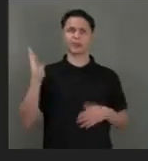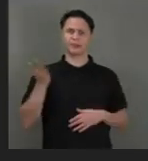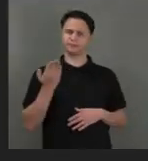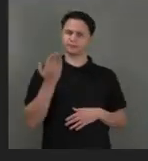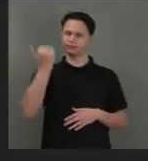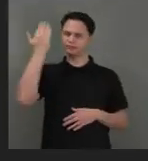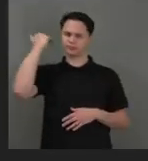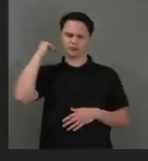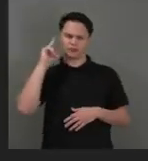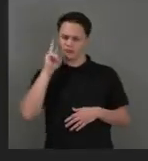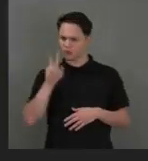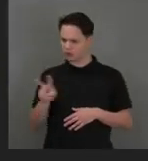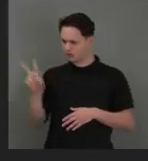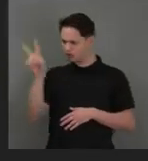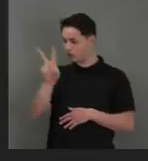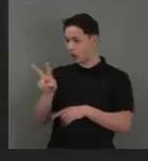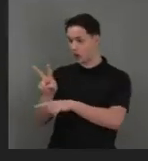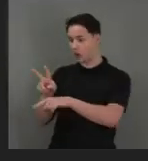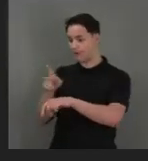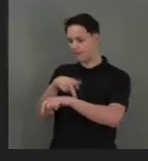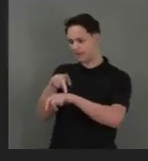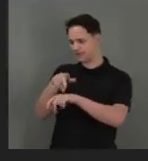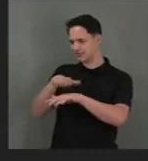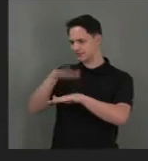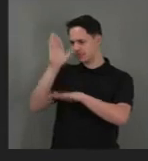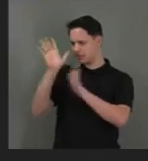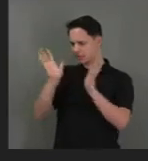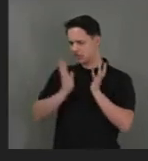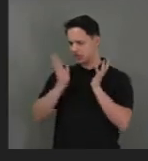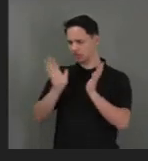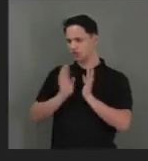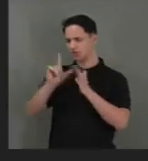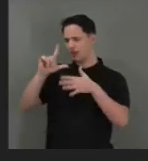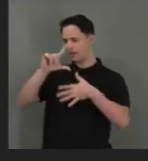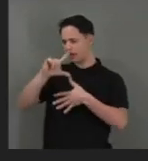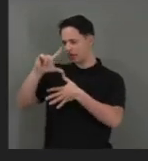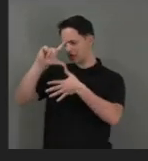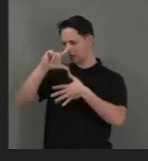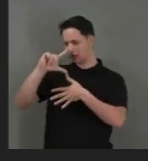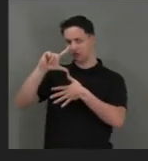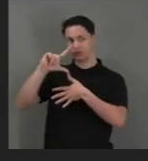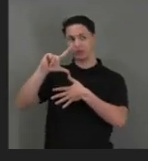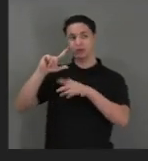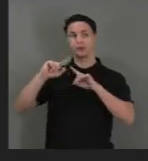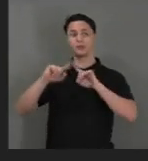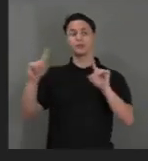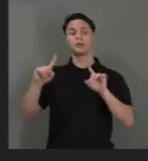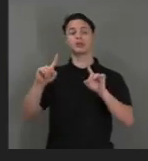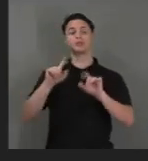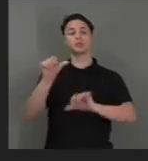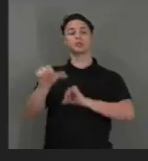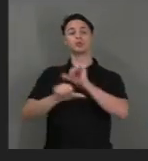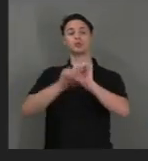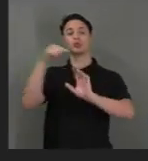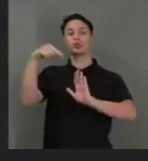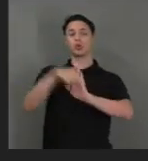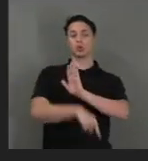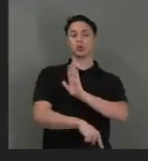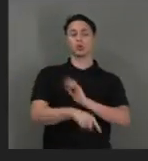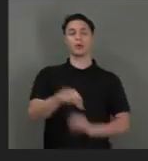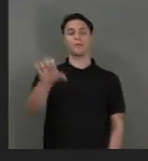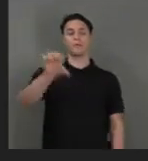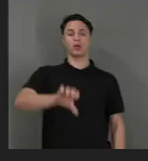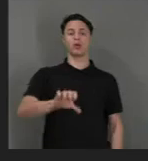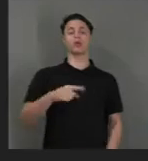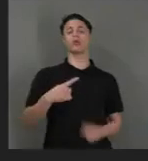passado o país mais rico da América Latina. Tudo começou a mudar para pior quando, através de um golpe de